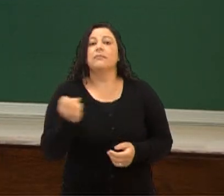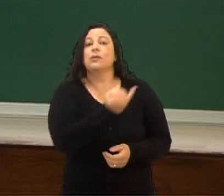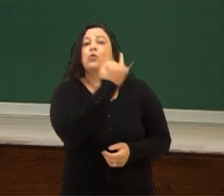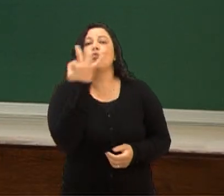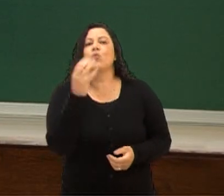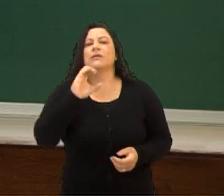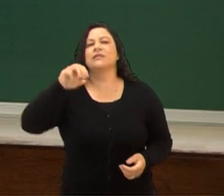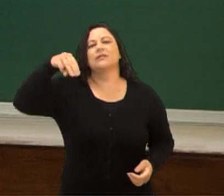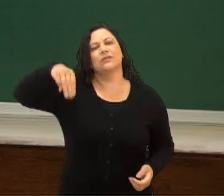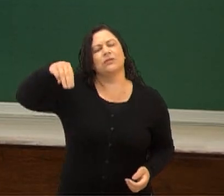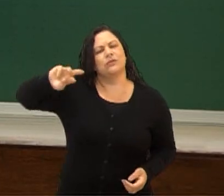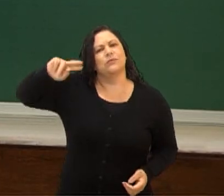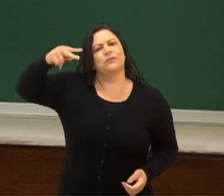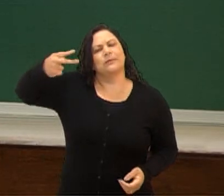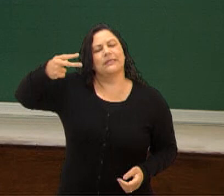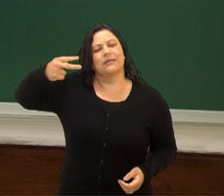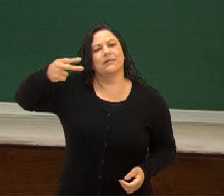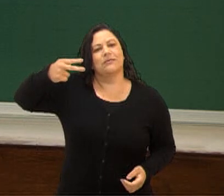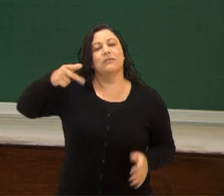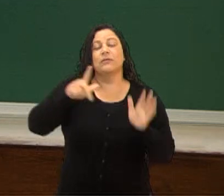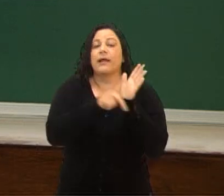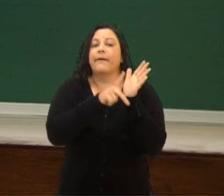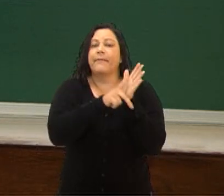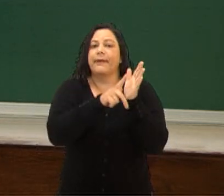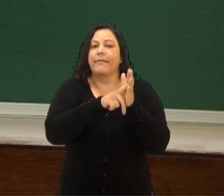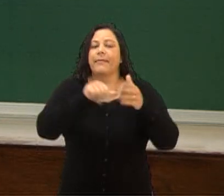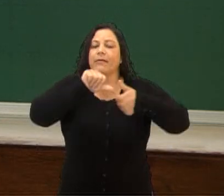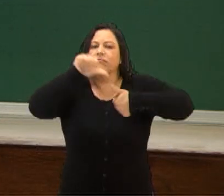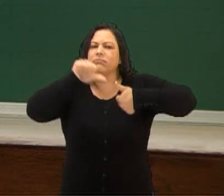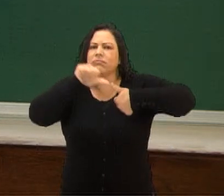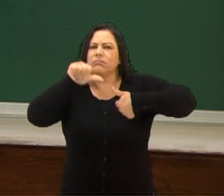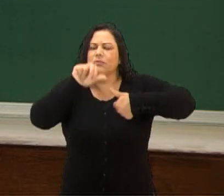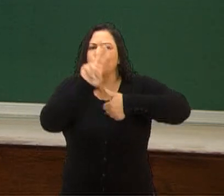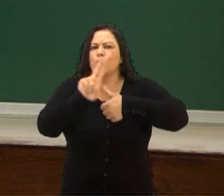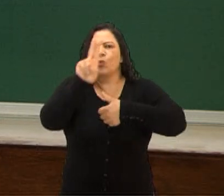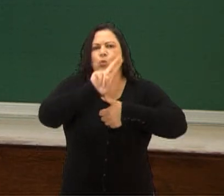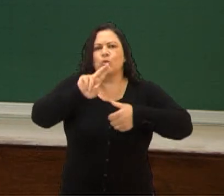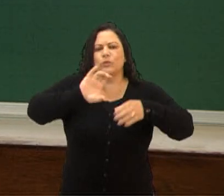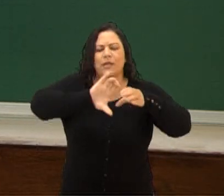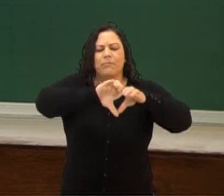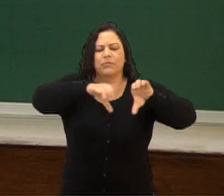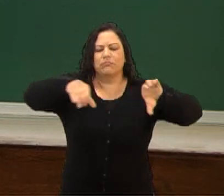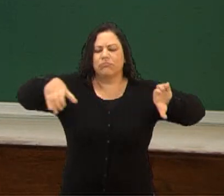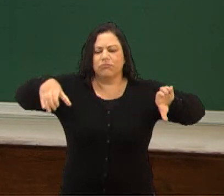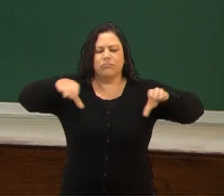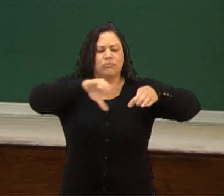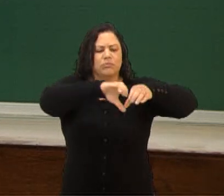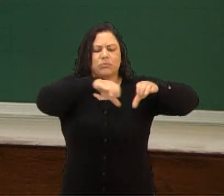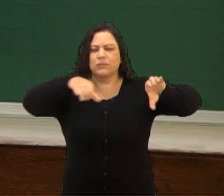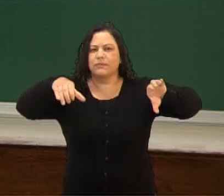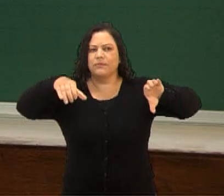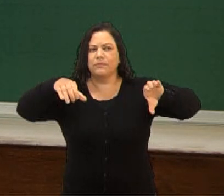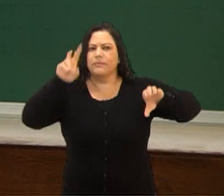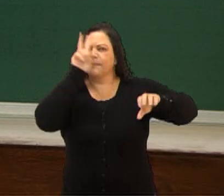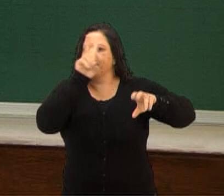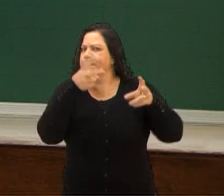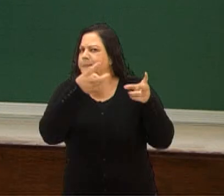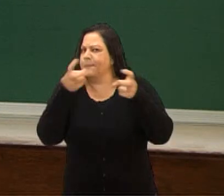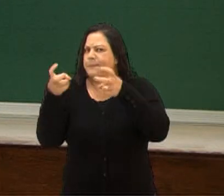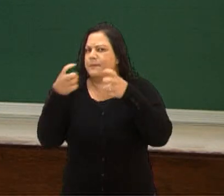papel adesivo eu vou utilizar para encapar. Percebam que as unidades aqui, ela tem 4